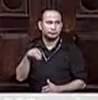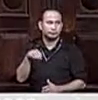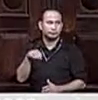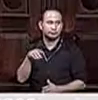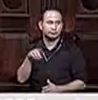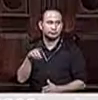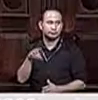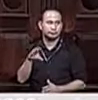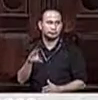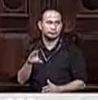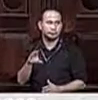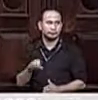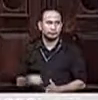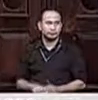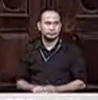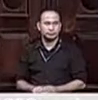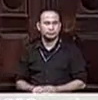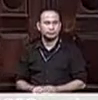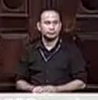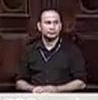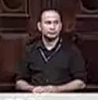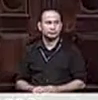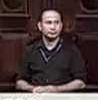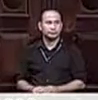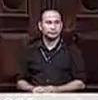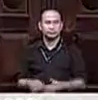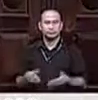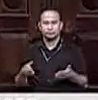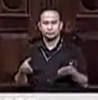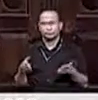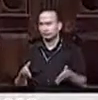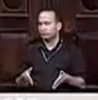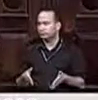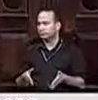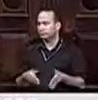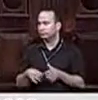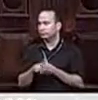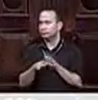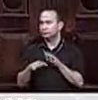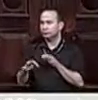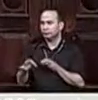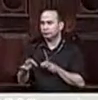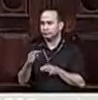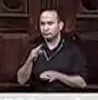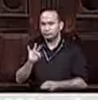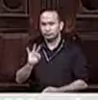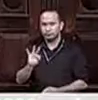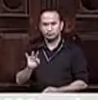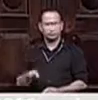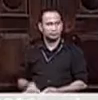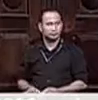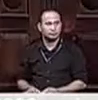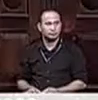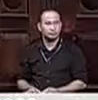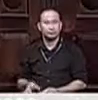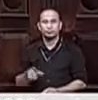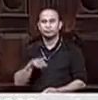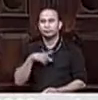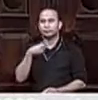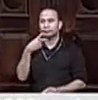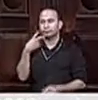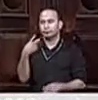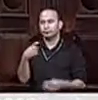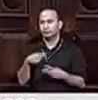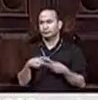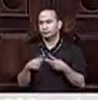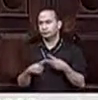fácil, né? A daqui, e a lei federal não pede isso, vem duas